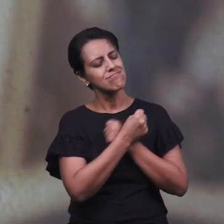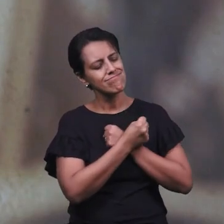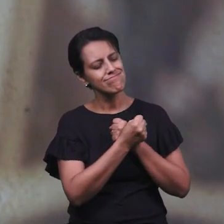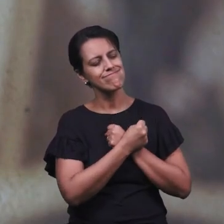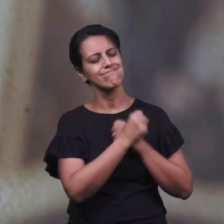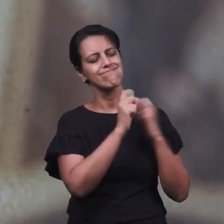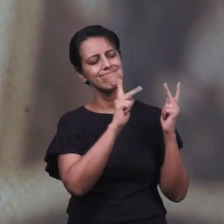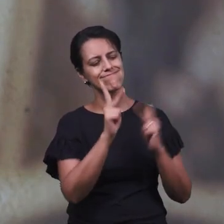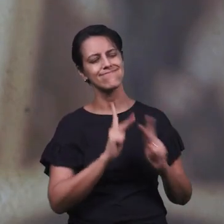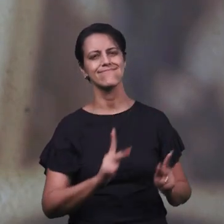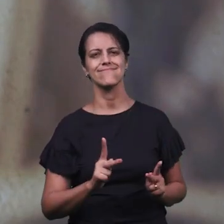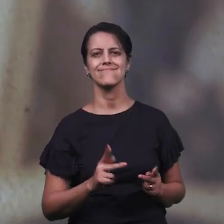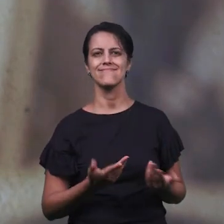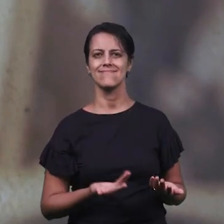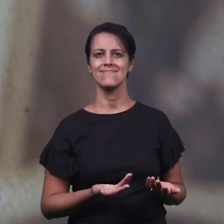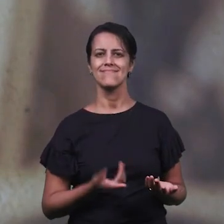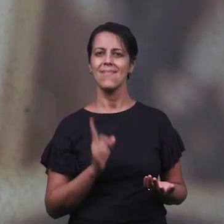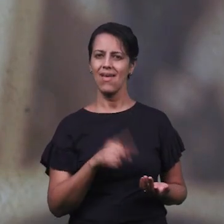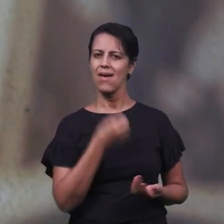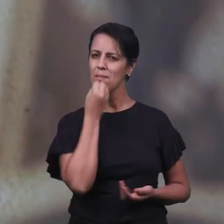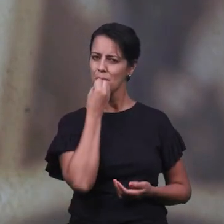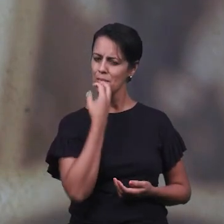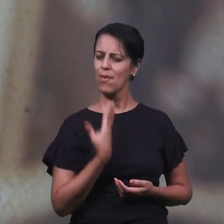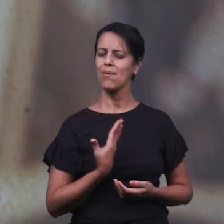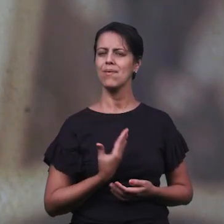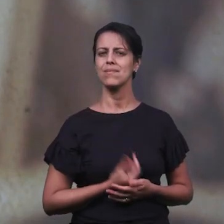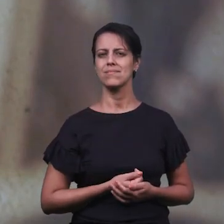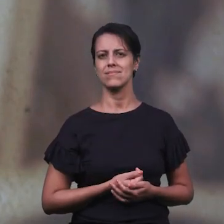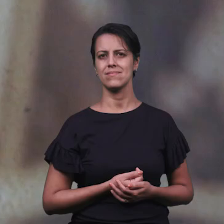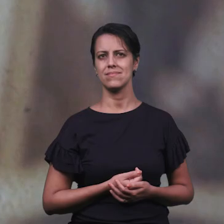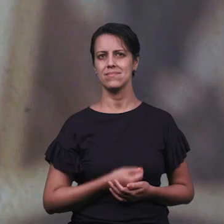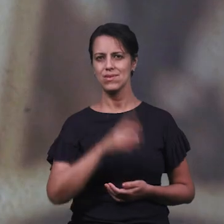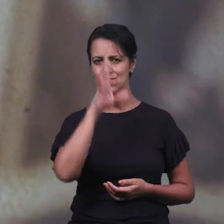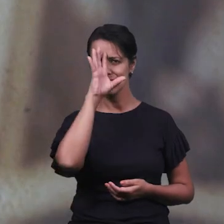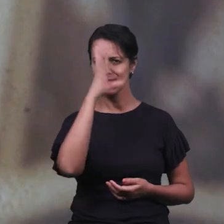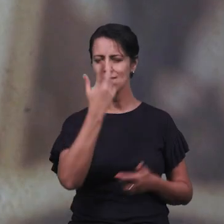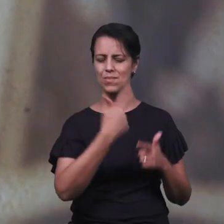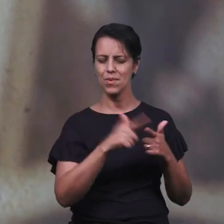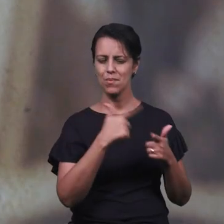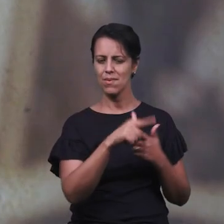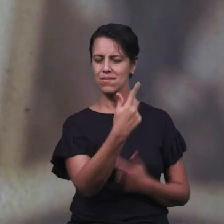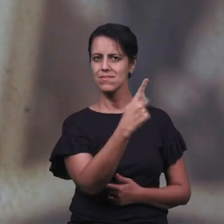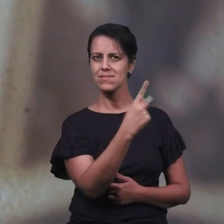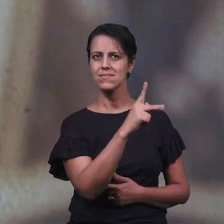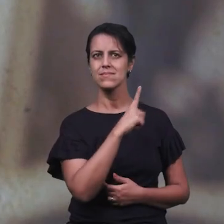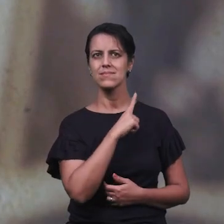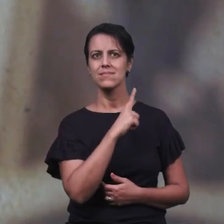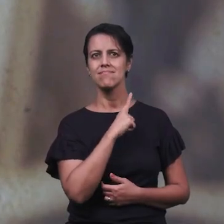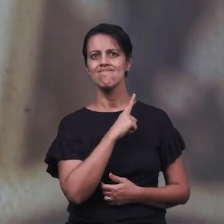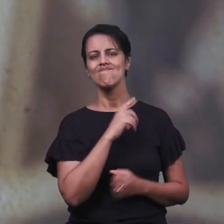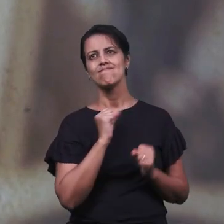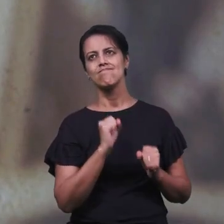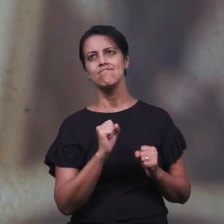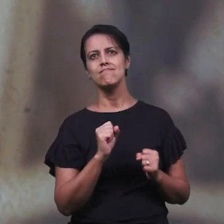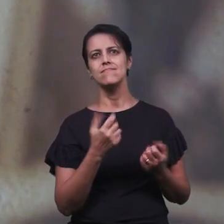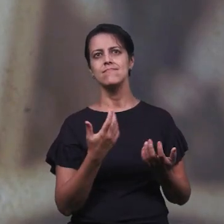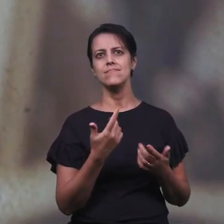isso pode ser benéfico para a solução ali daquela questão, seja uma questão